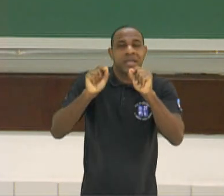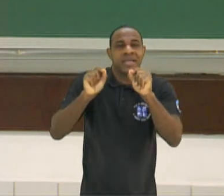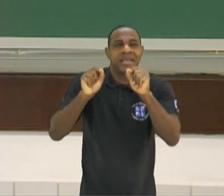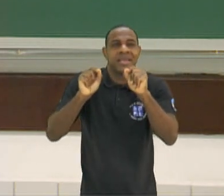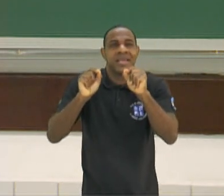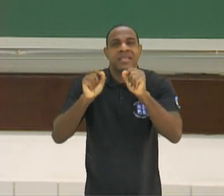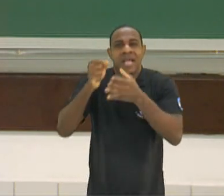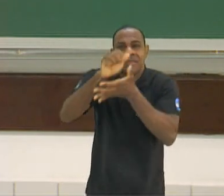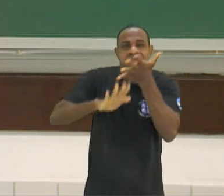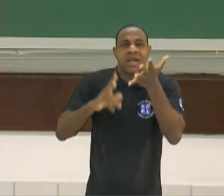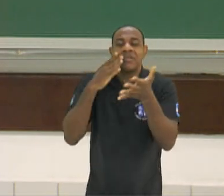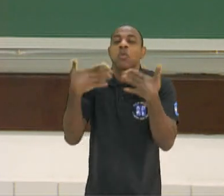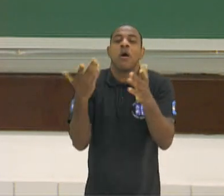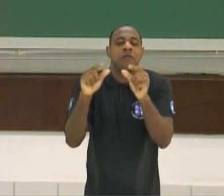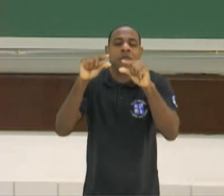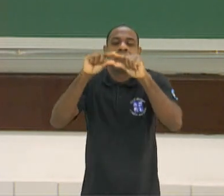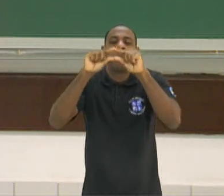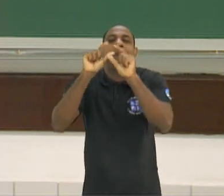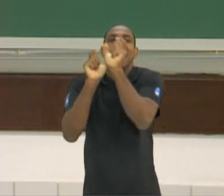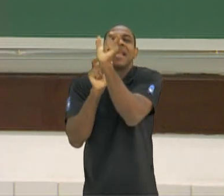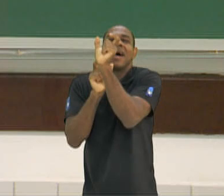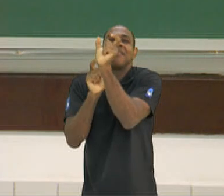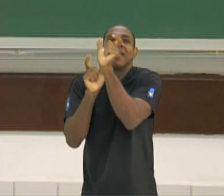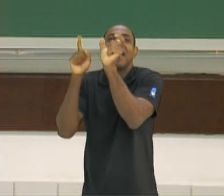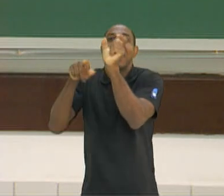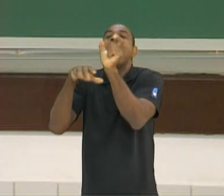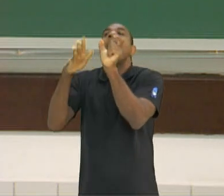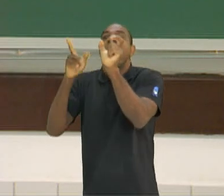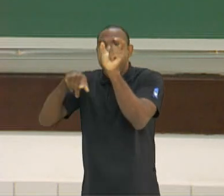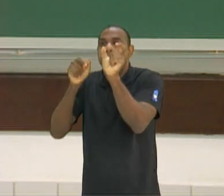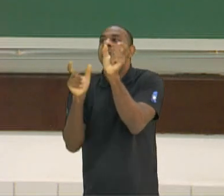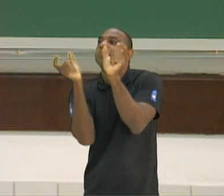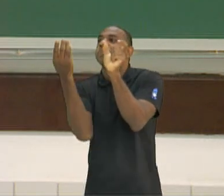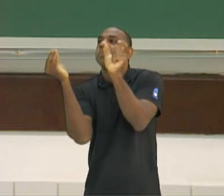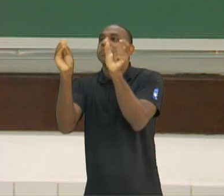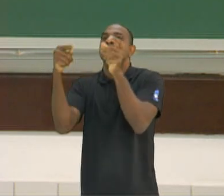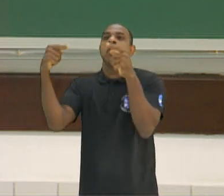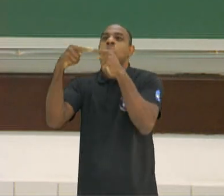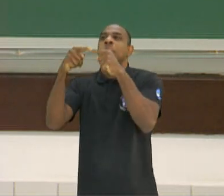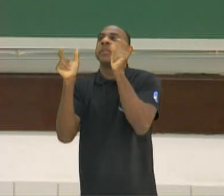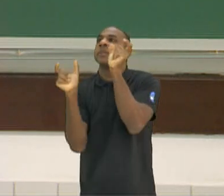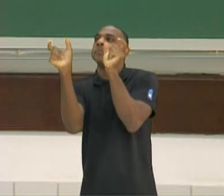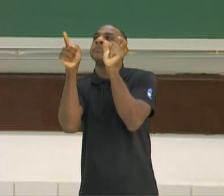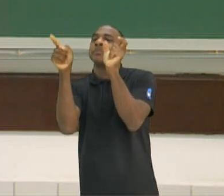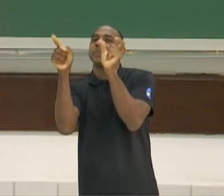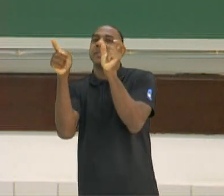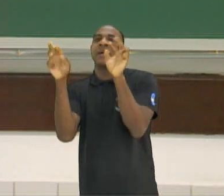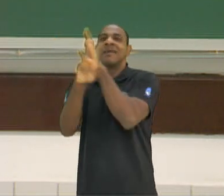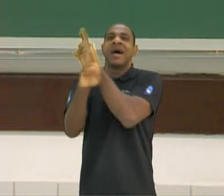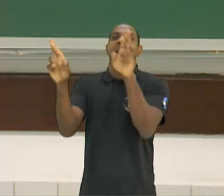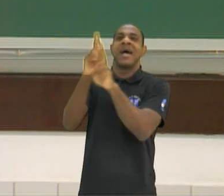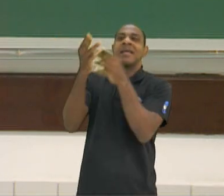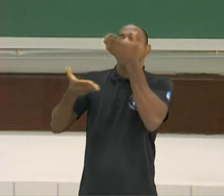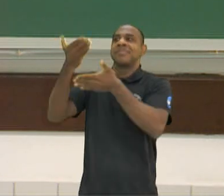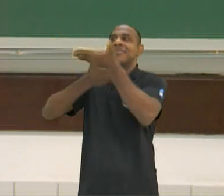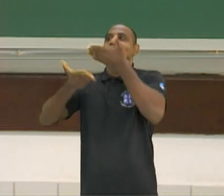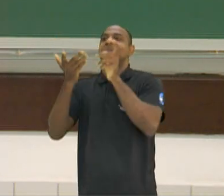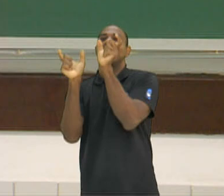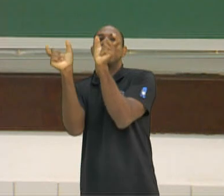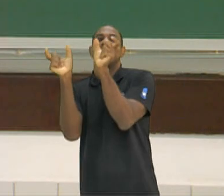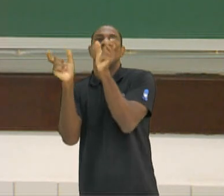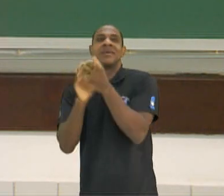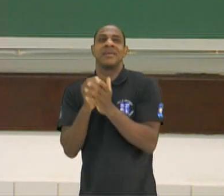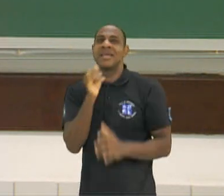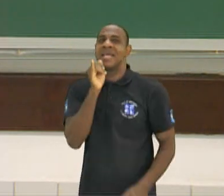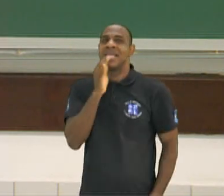nosso exercício qual palavra é essa que o pronome relativo está fazendo a interação. Por exemplo,